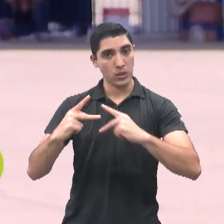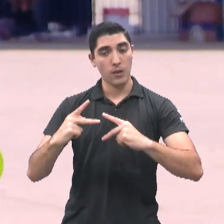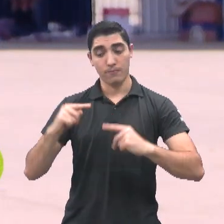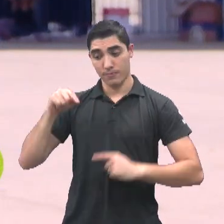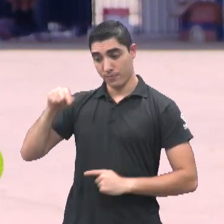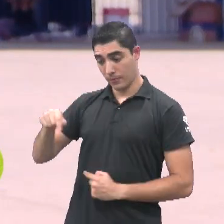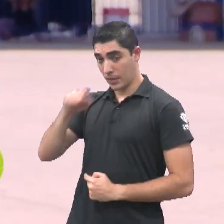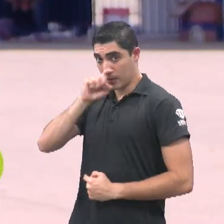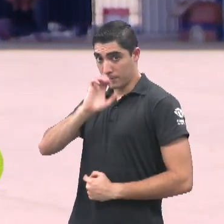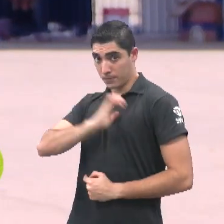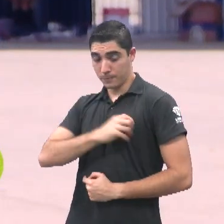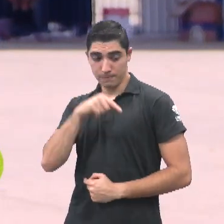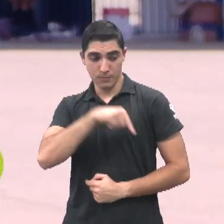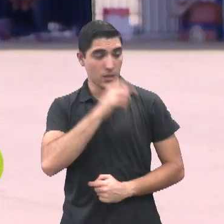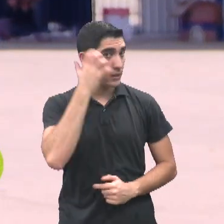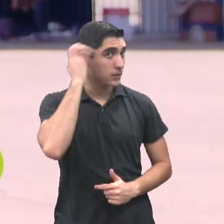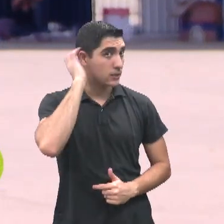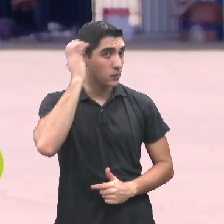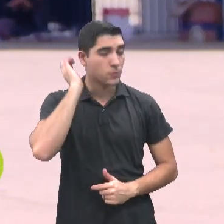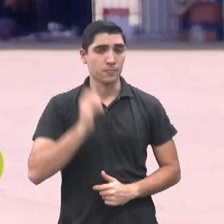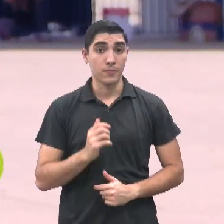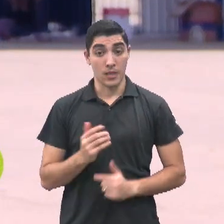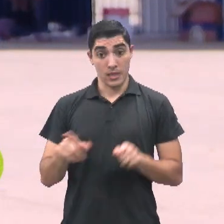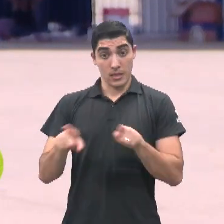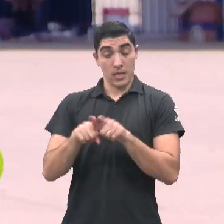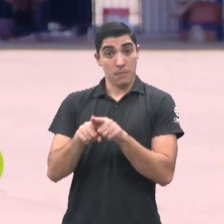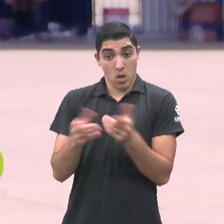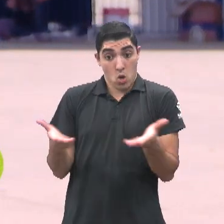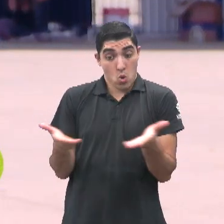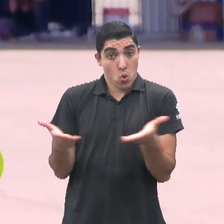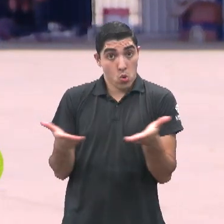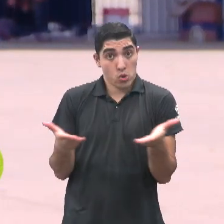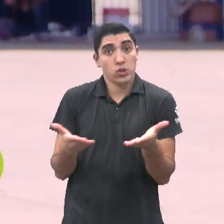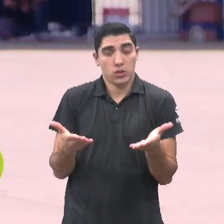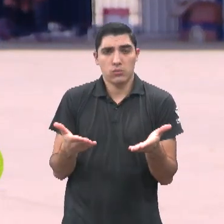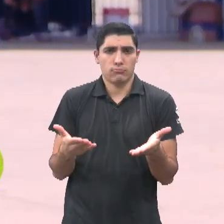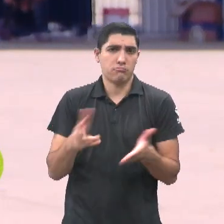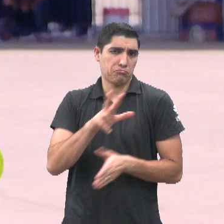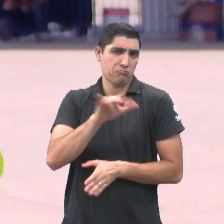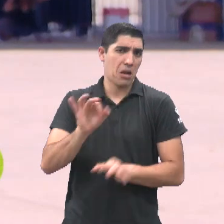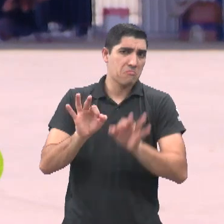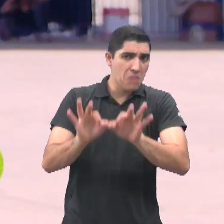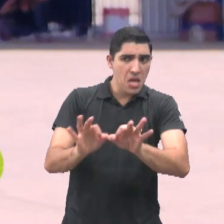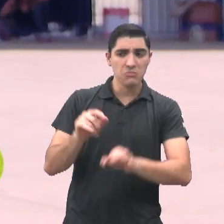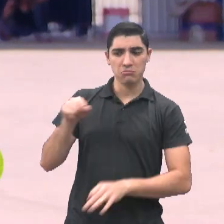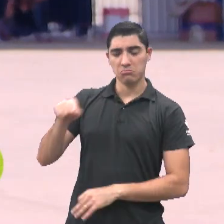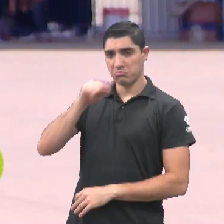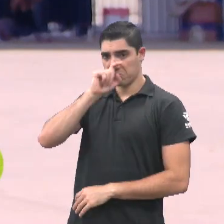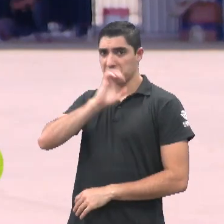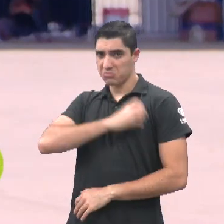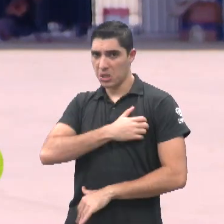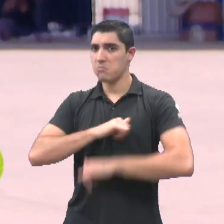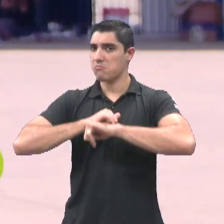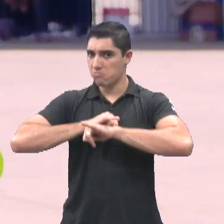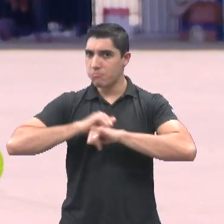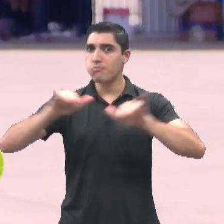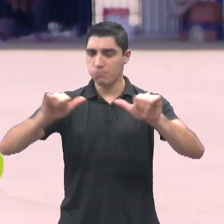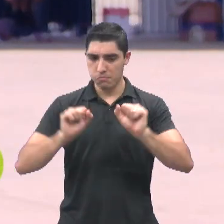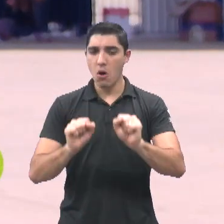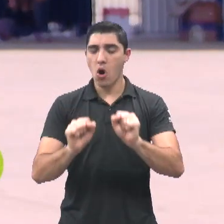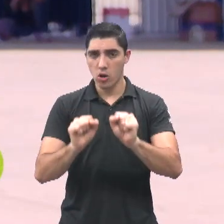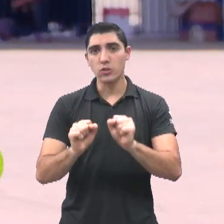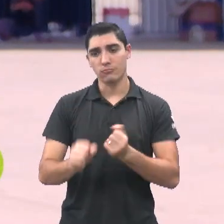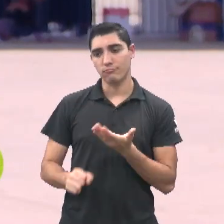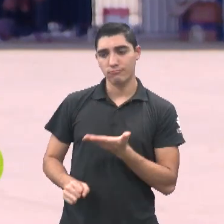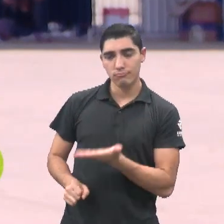que a gente apurou também é de que ainda hoje, até o fim da tarde, deve ocorrer algum pronunciamento, algum anúncio por parte da diretoria